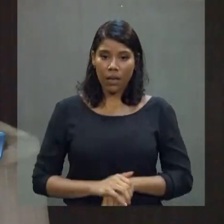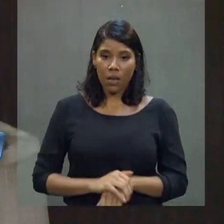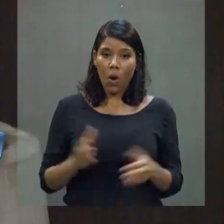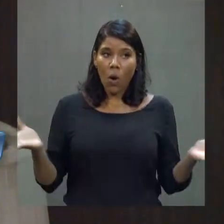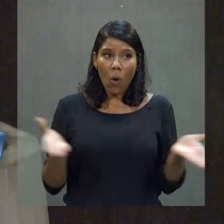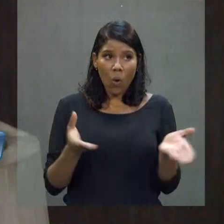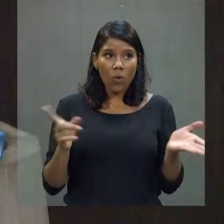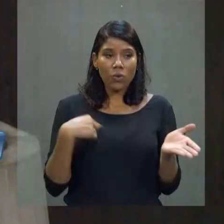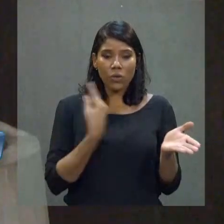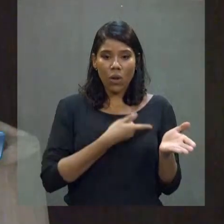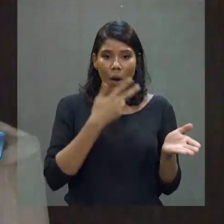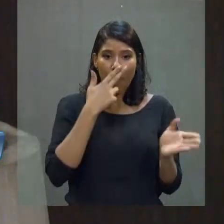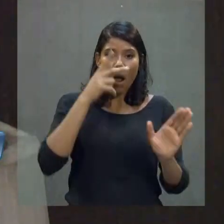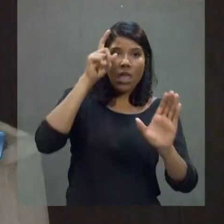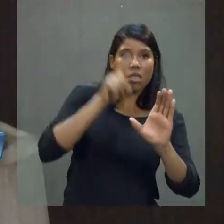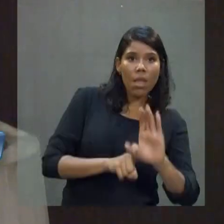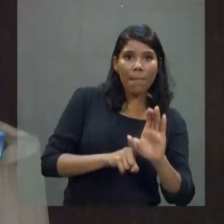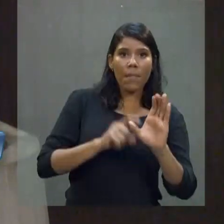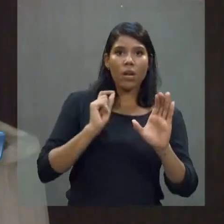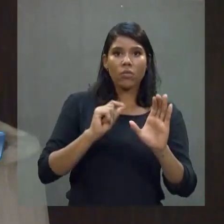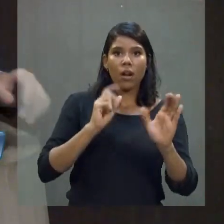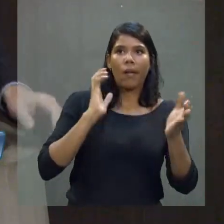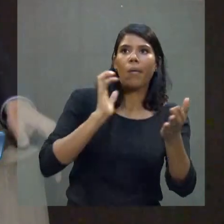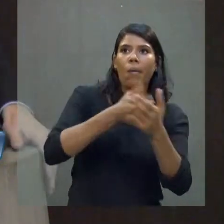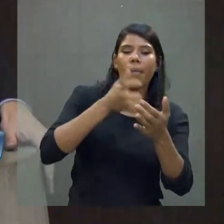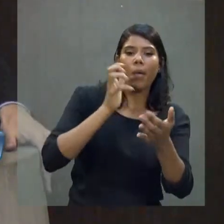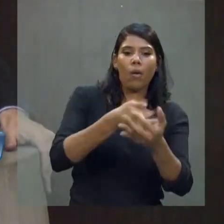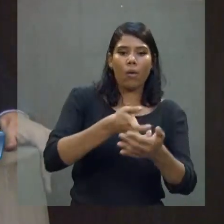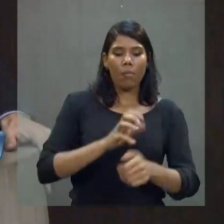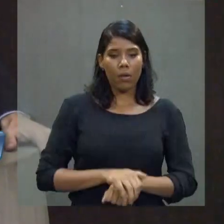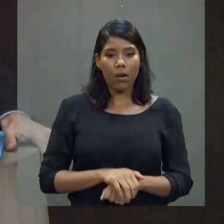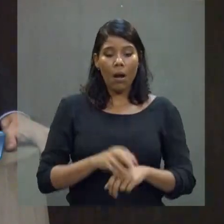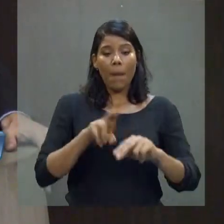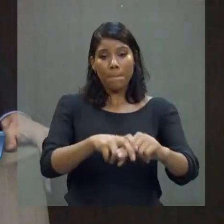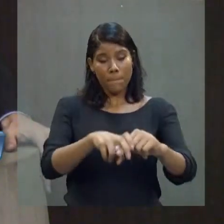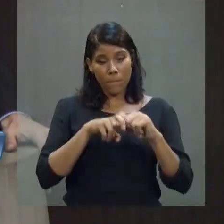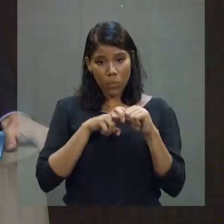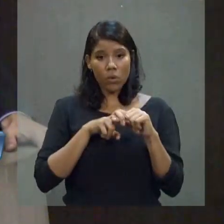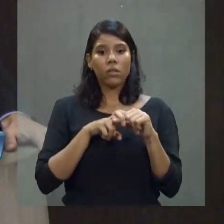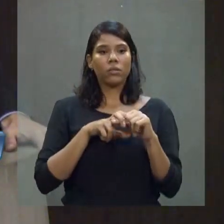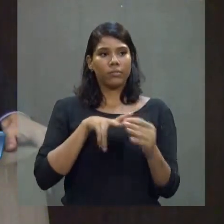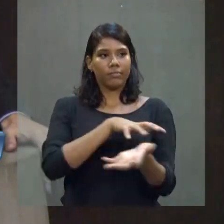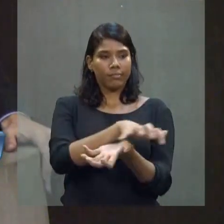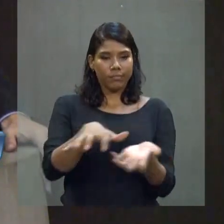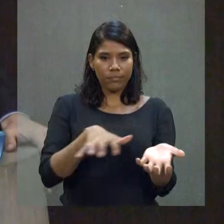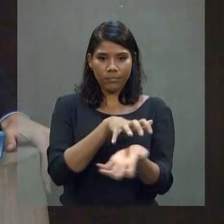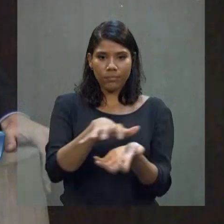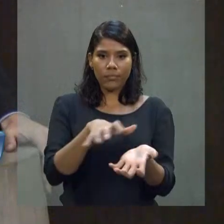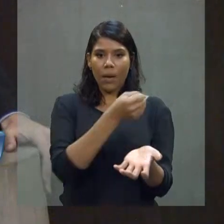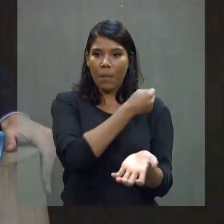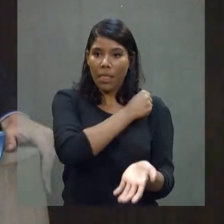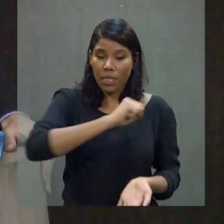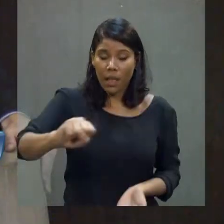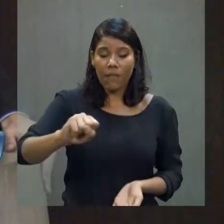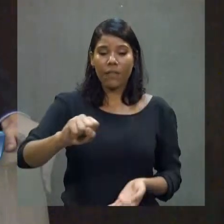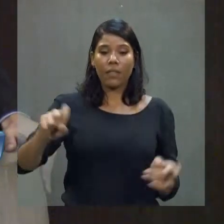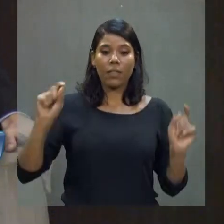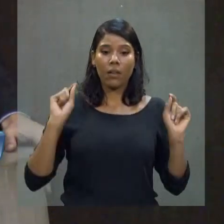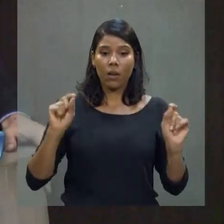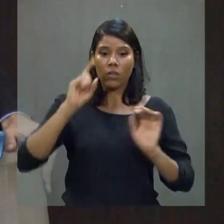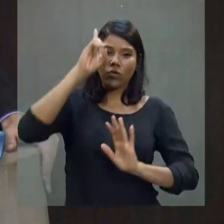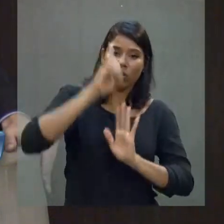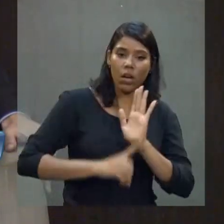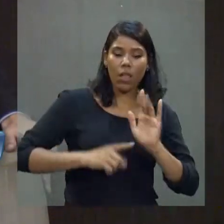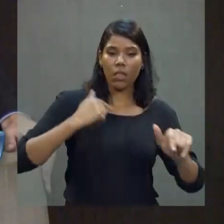da capacidade de refino de fora do país. É por isso que os petroleiros estão em greve, pela defesa dos seus